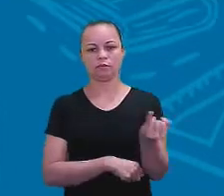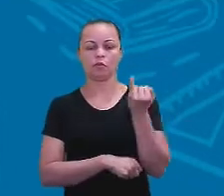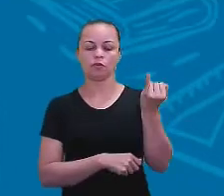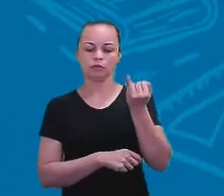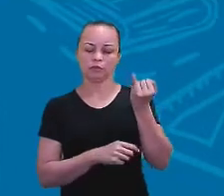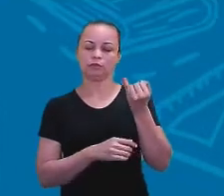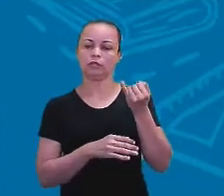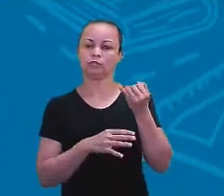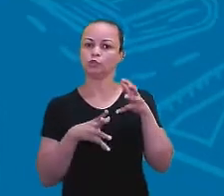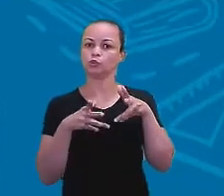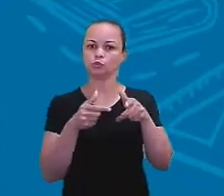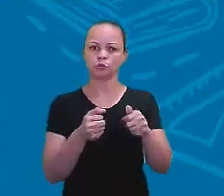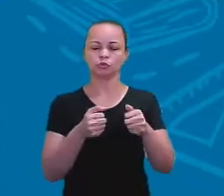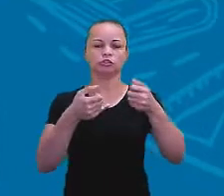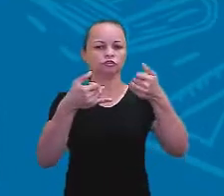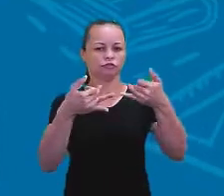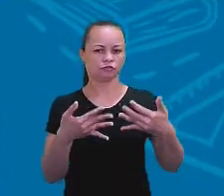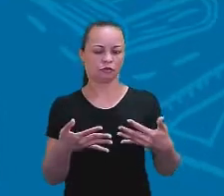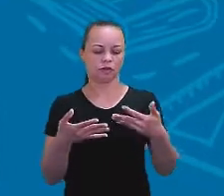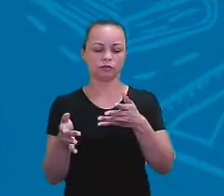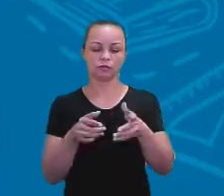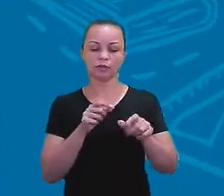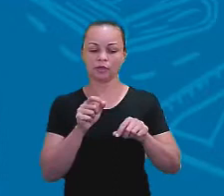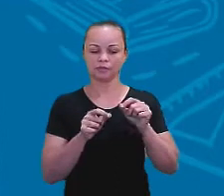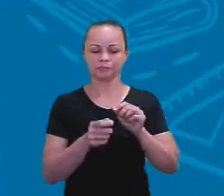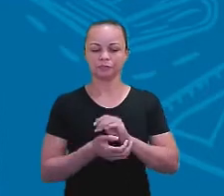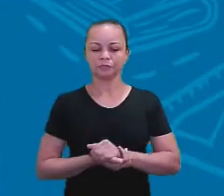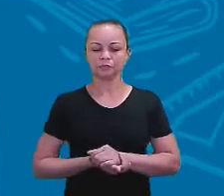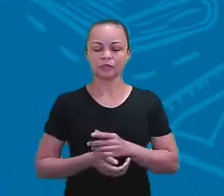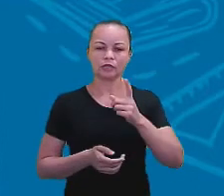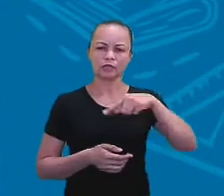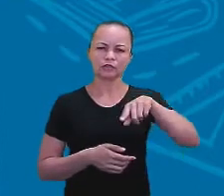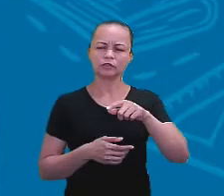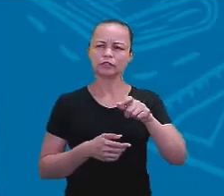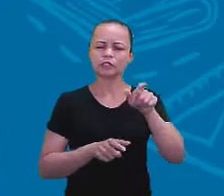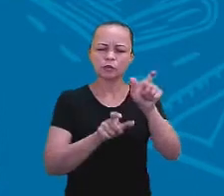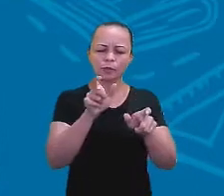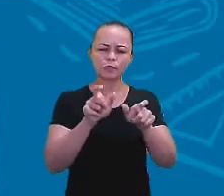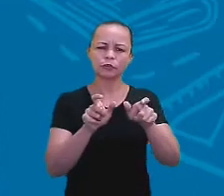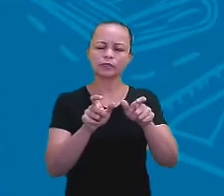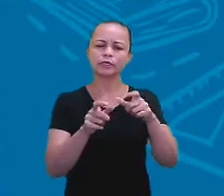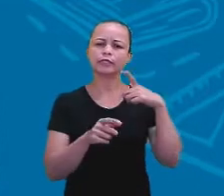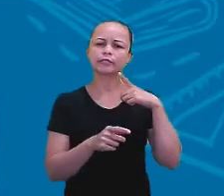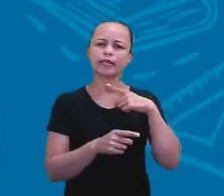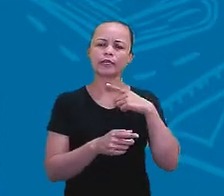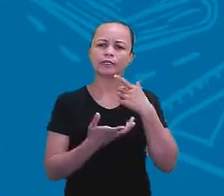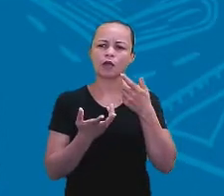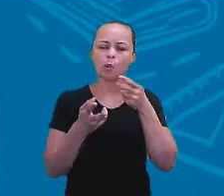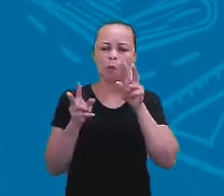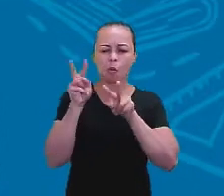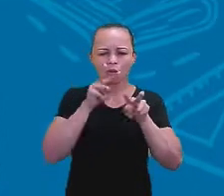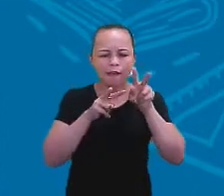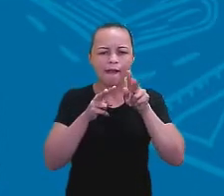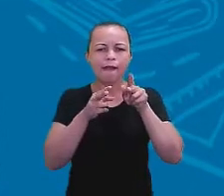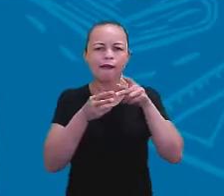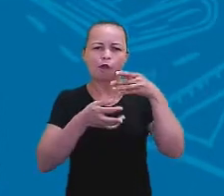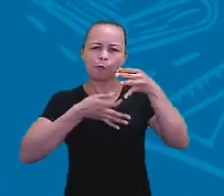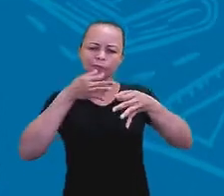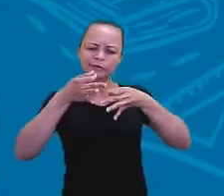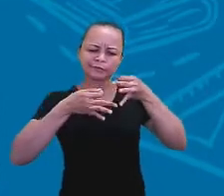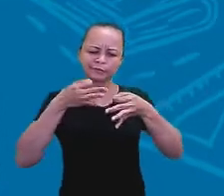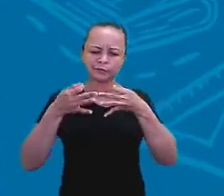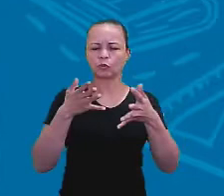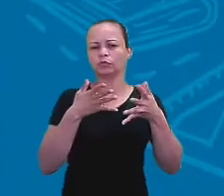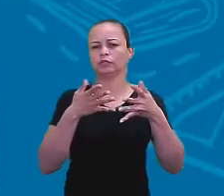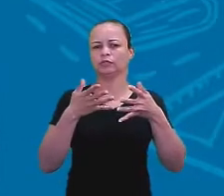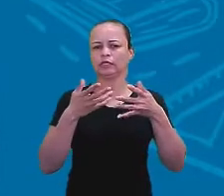de tudo isso que já foi dito. Por quê? Qual o objetivo da gente? Para que você seja alguém que tenha o quê? Um olhar crítico e reflexivo para te tirar da onde?